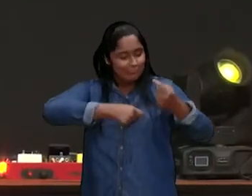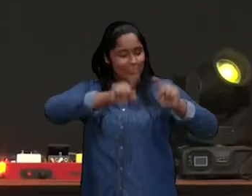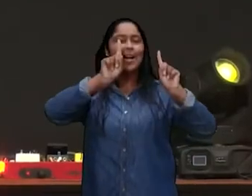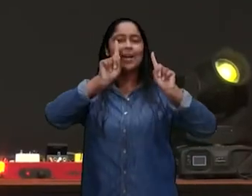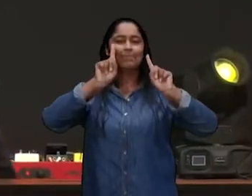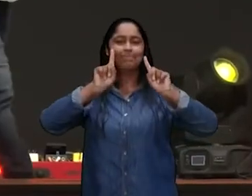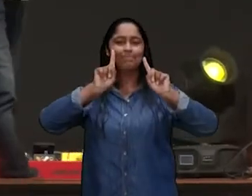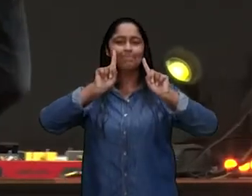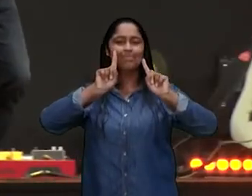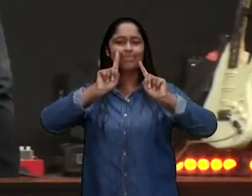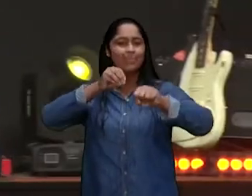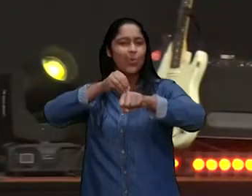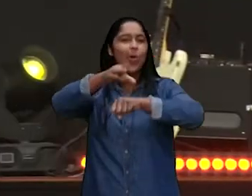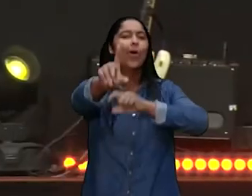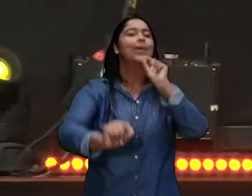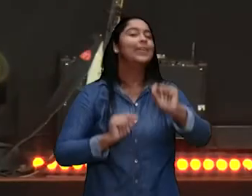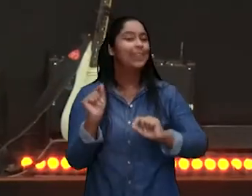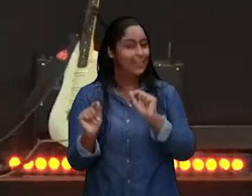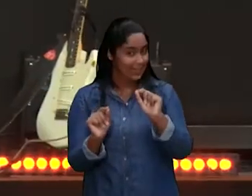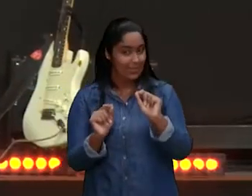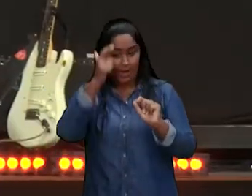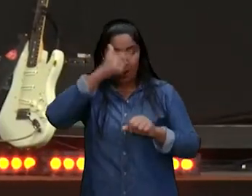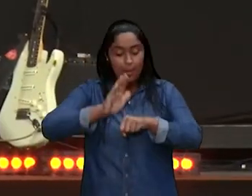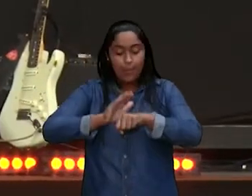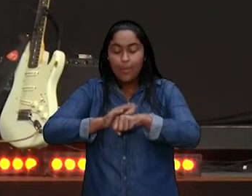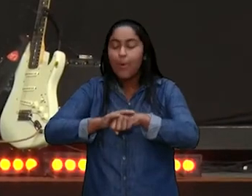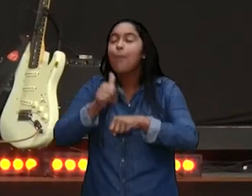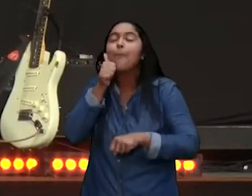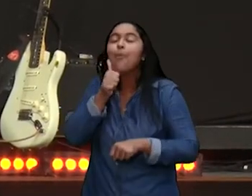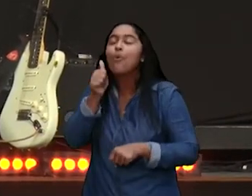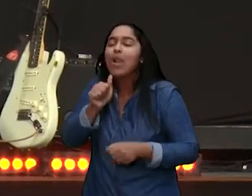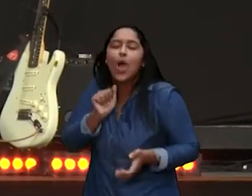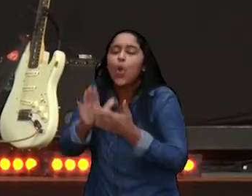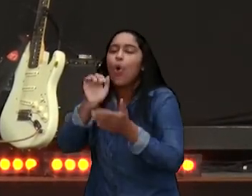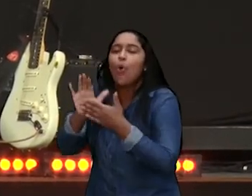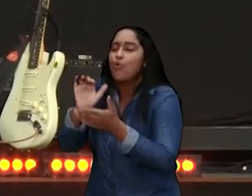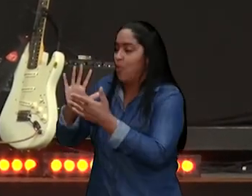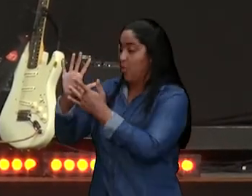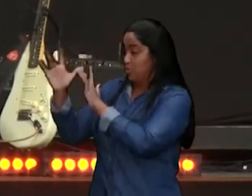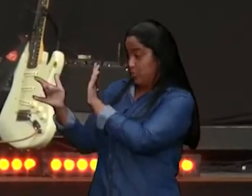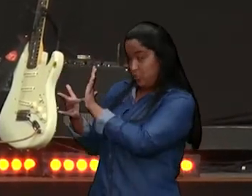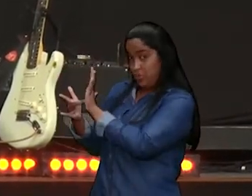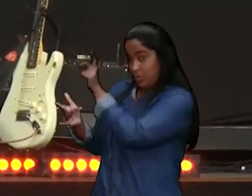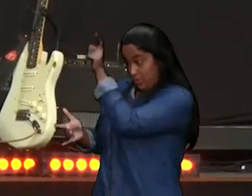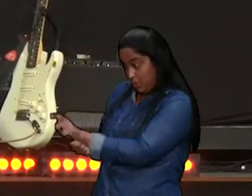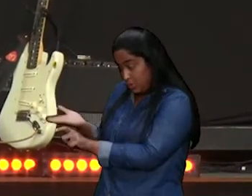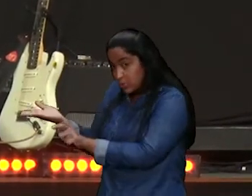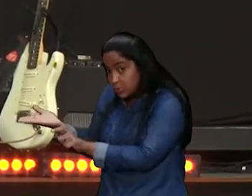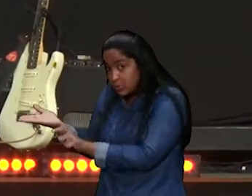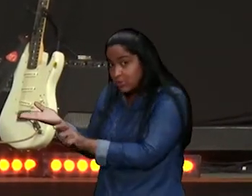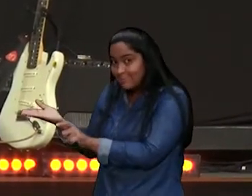E aí olha que interessante aqui a mulher de Louvor quem é Jesus e do Louvor quem